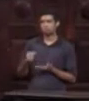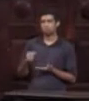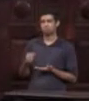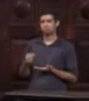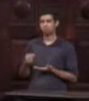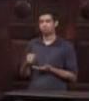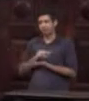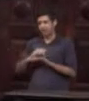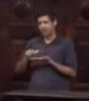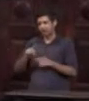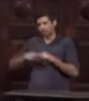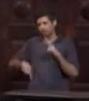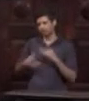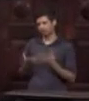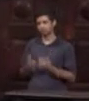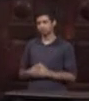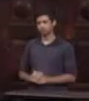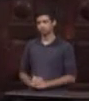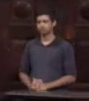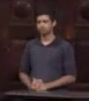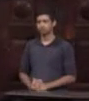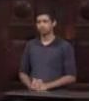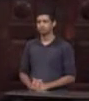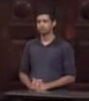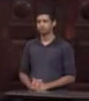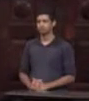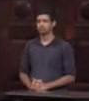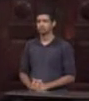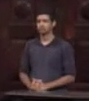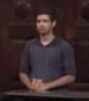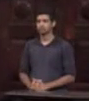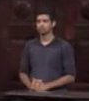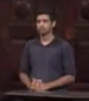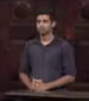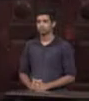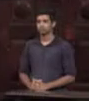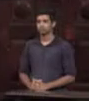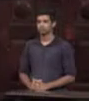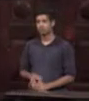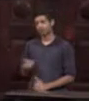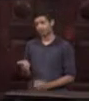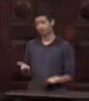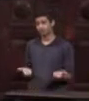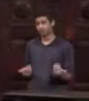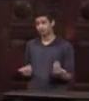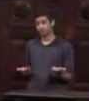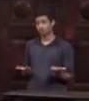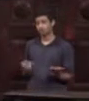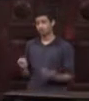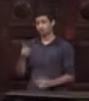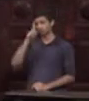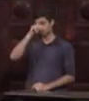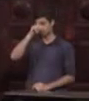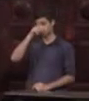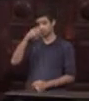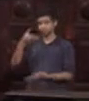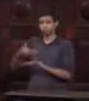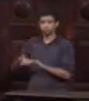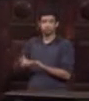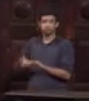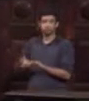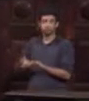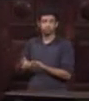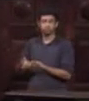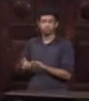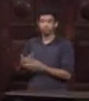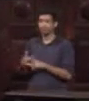neste caso, segundo informação que eu tive, ele foi internado por um ato análogo a